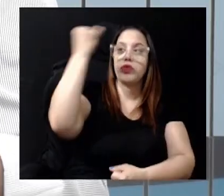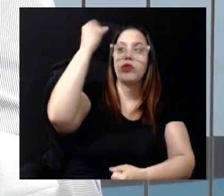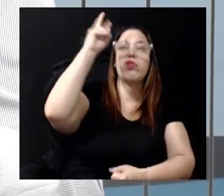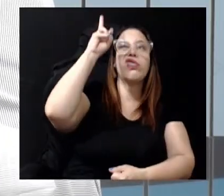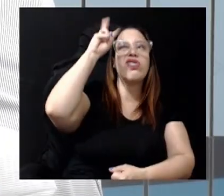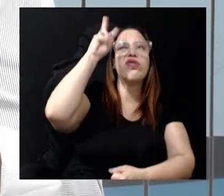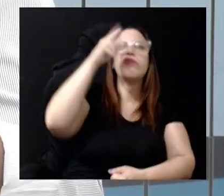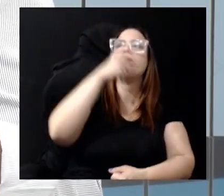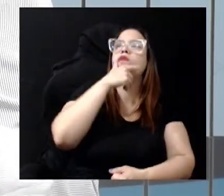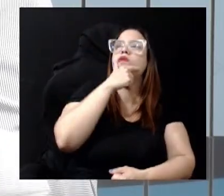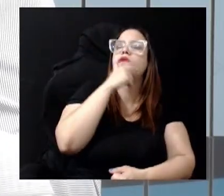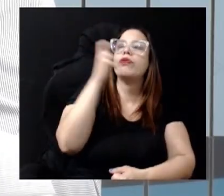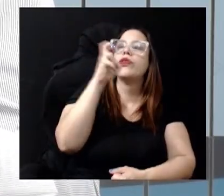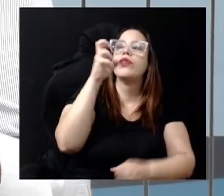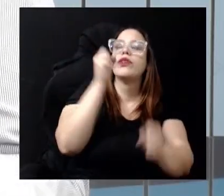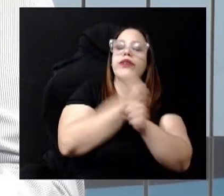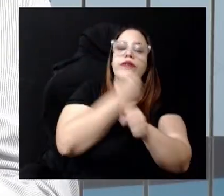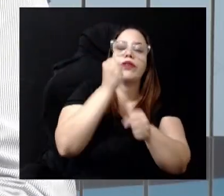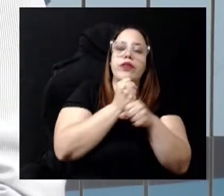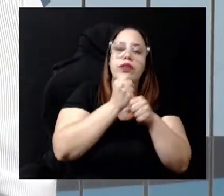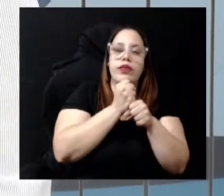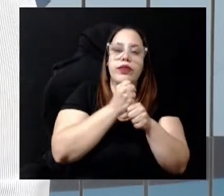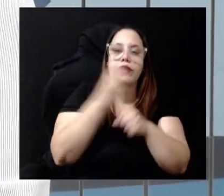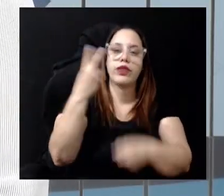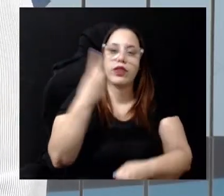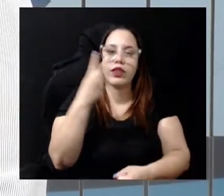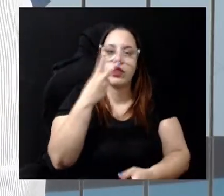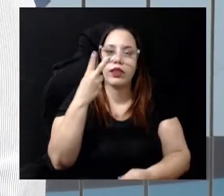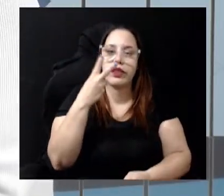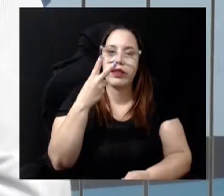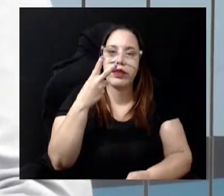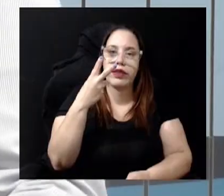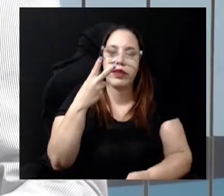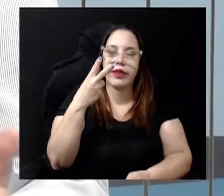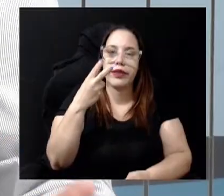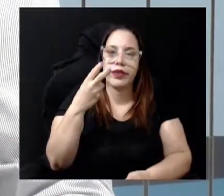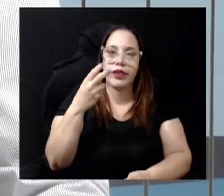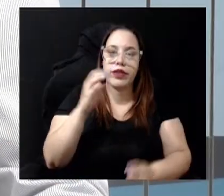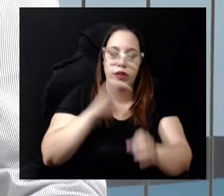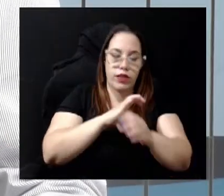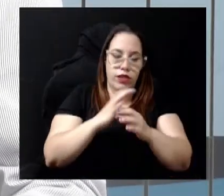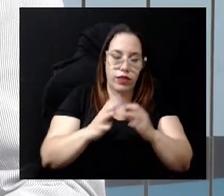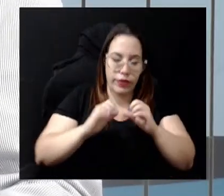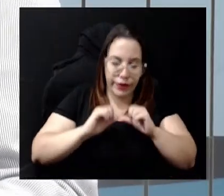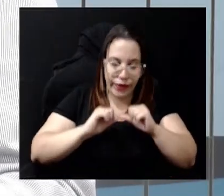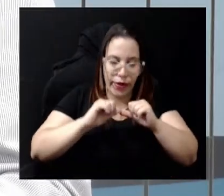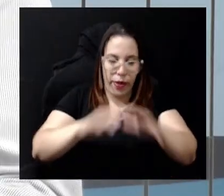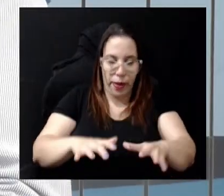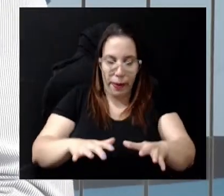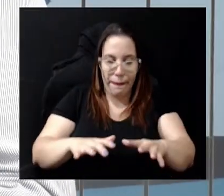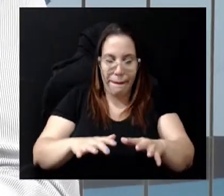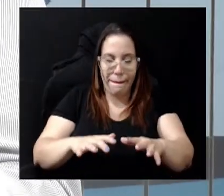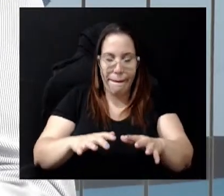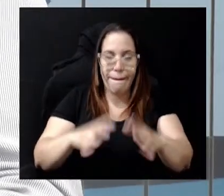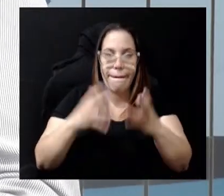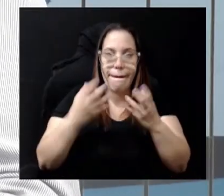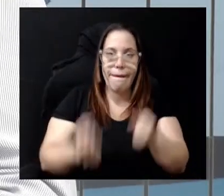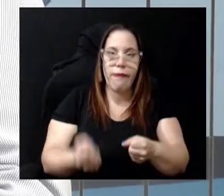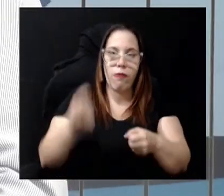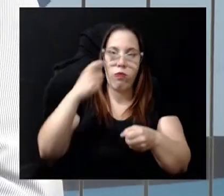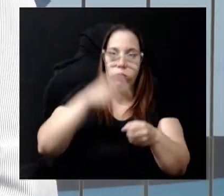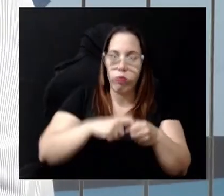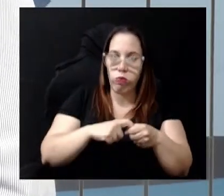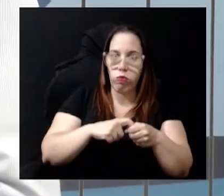anos, mas dentre eles 2 anos foram passados dentro da pandemia. Então, logo quando ele foi tomado, a dinâmica da